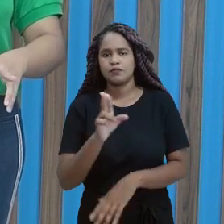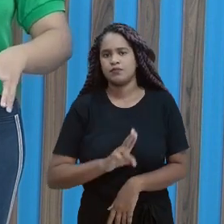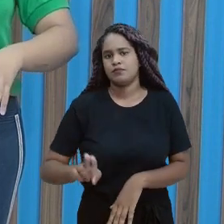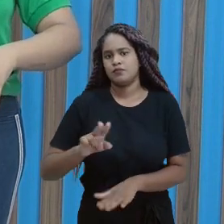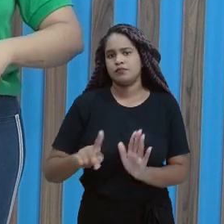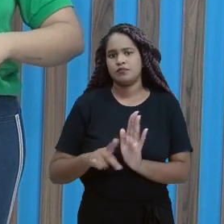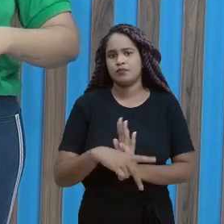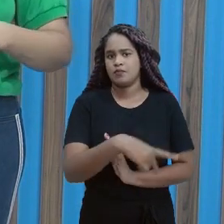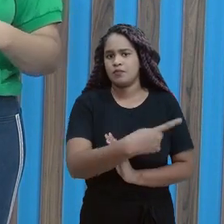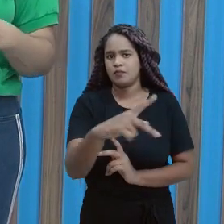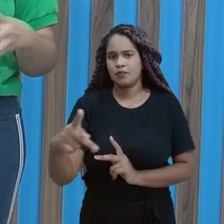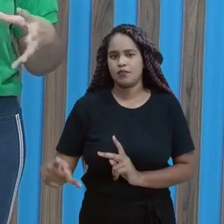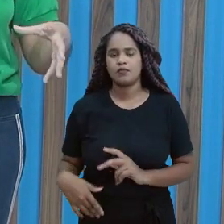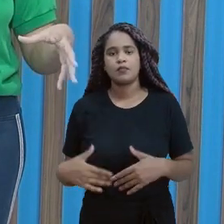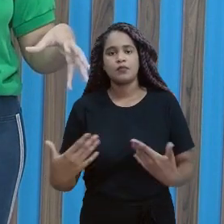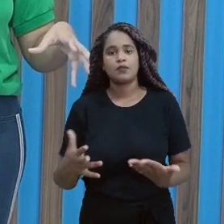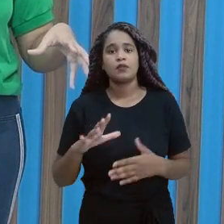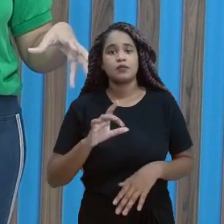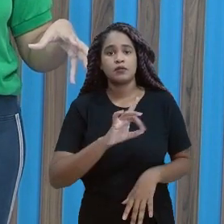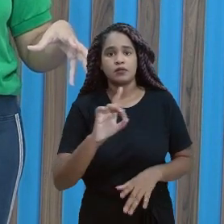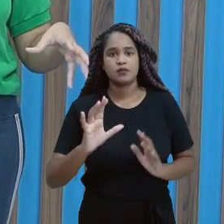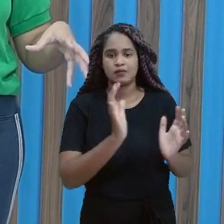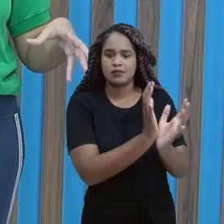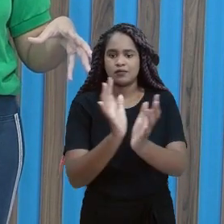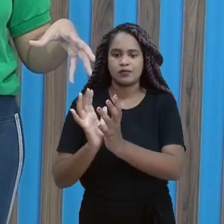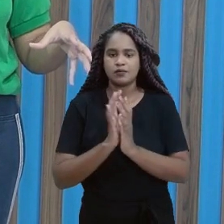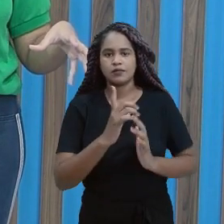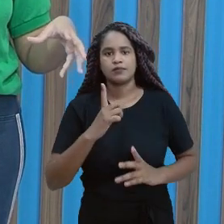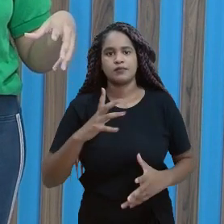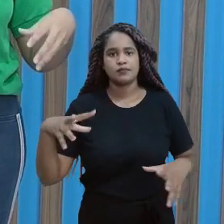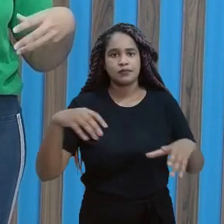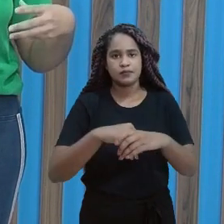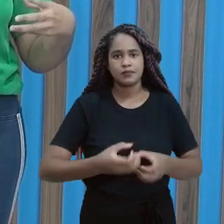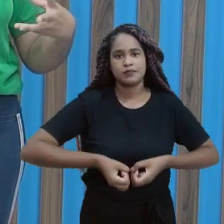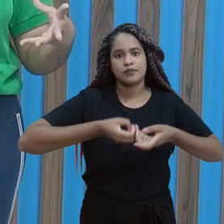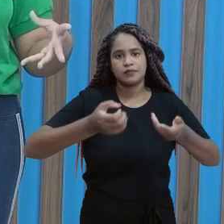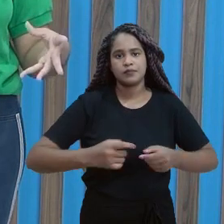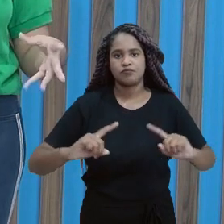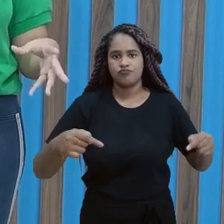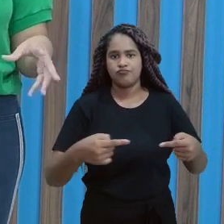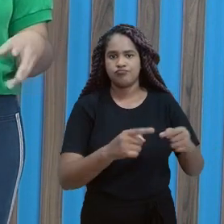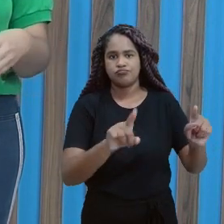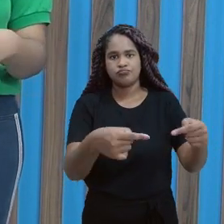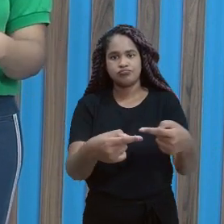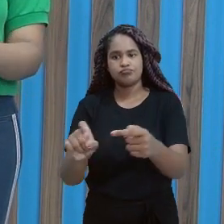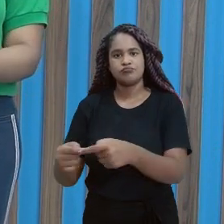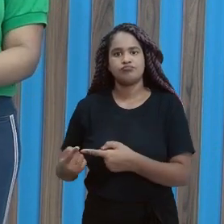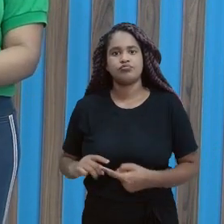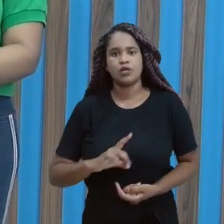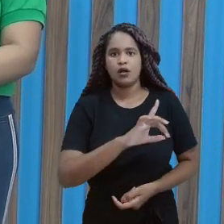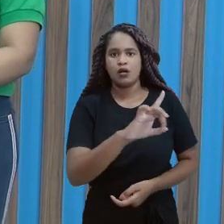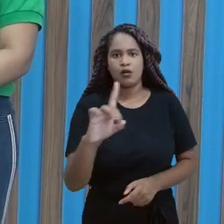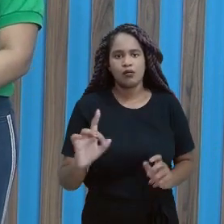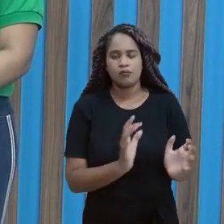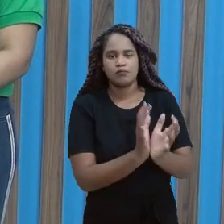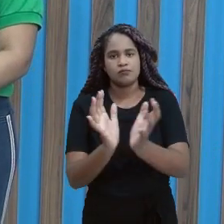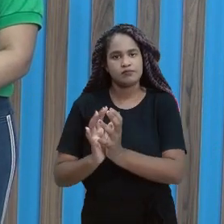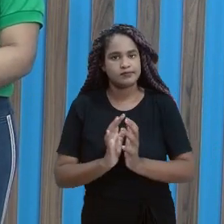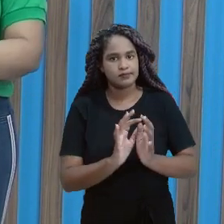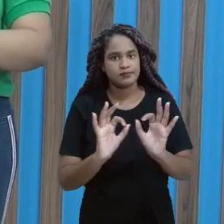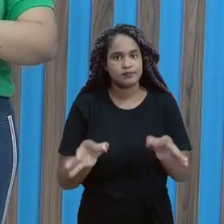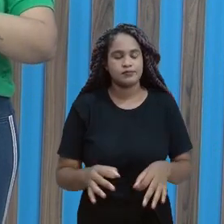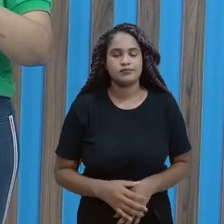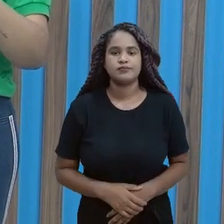Então, cada grupo de falantes vai ter as expressões que são mais adequadas à sua